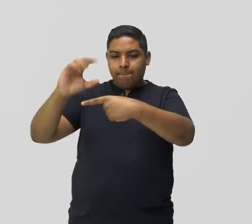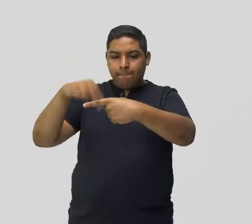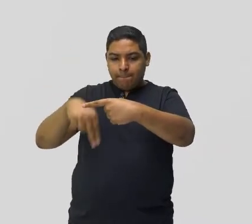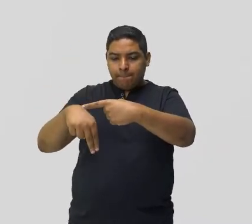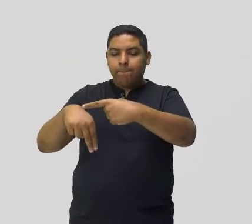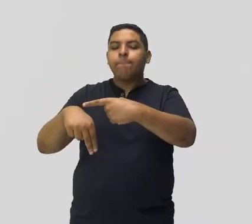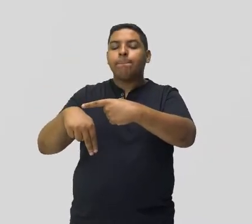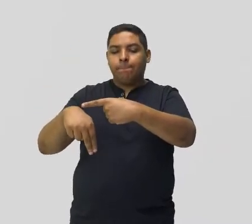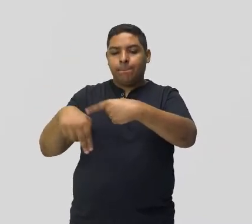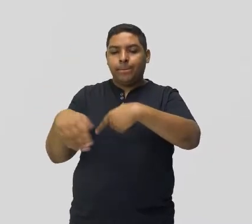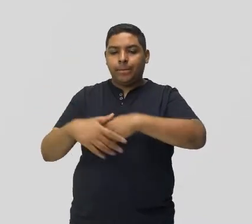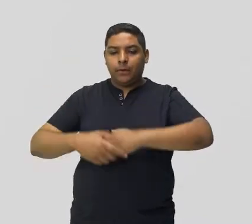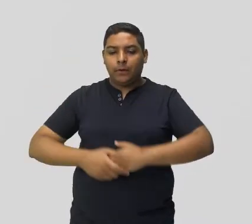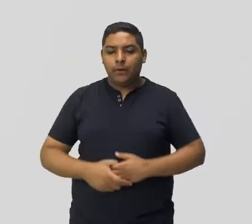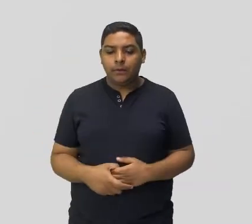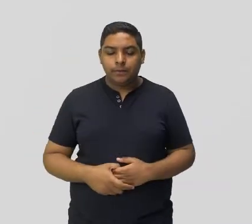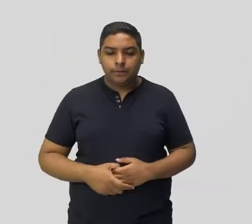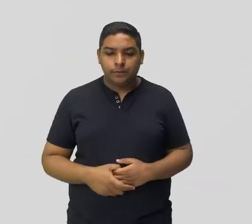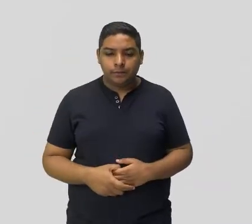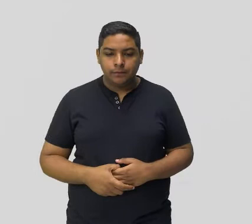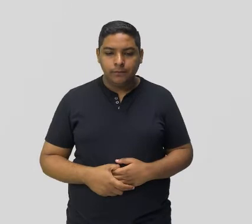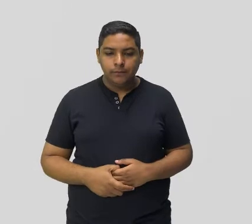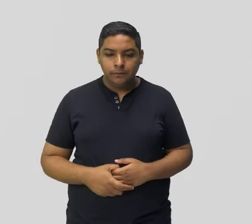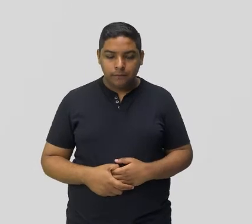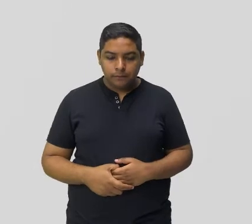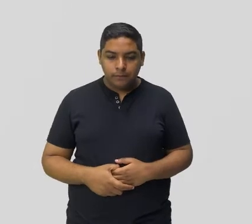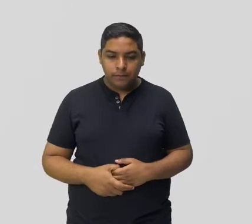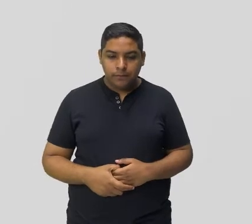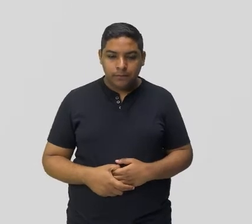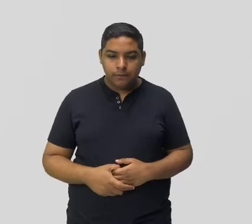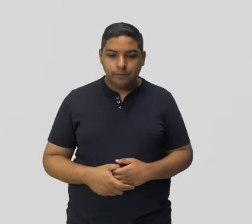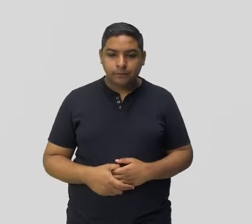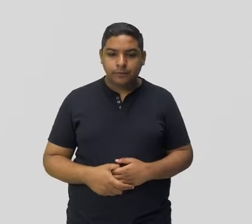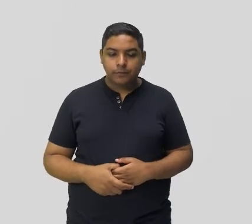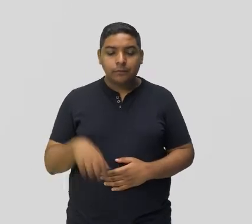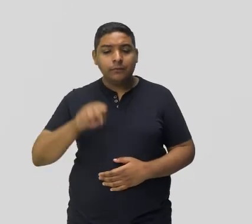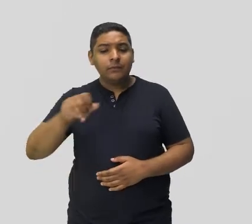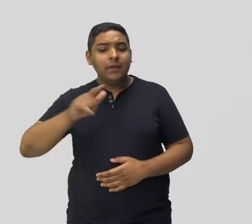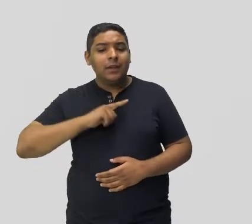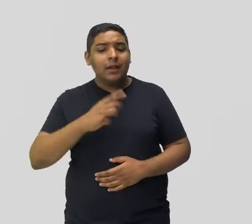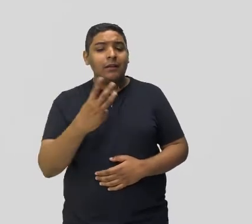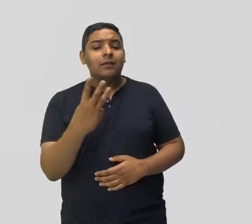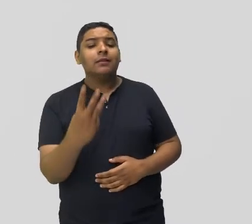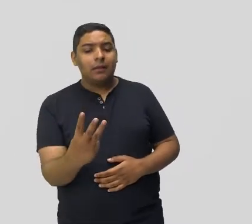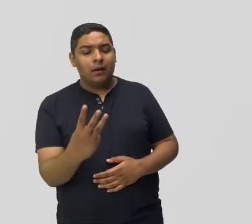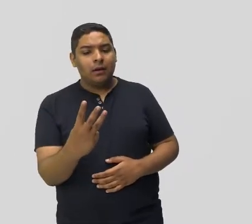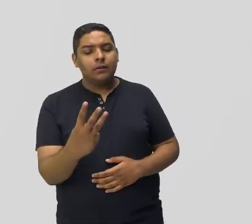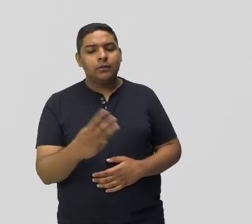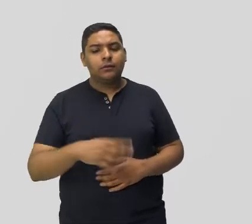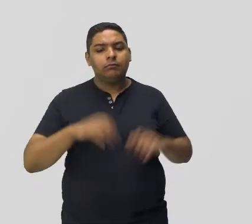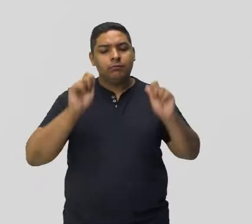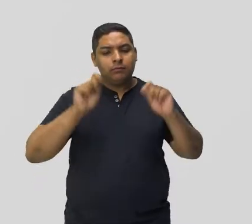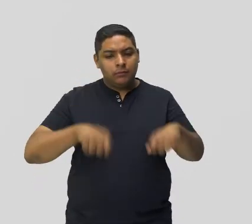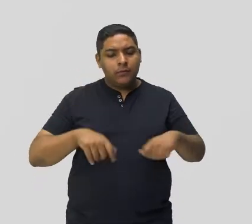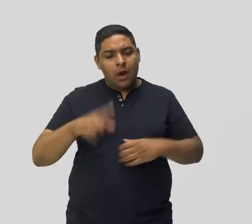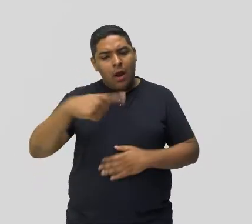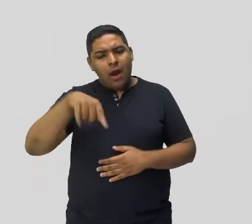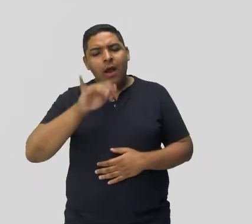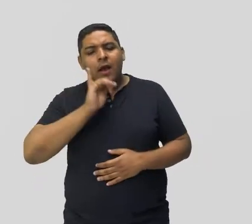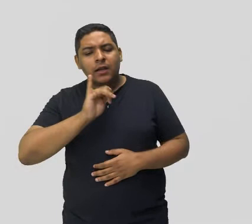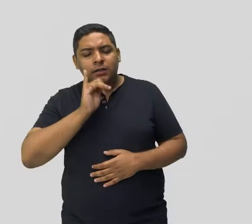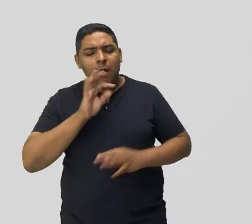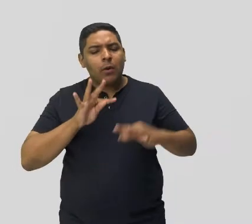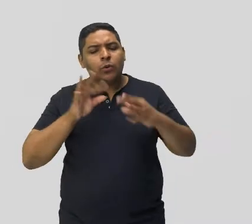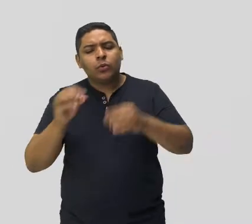sobre N, tá certo? Sobre N é o número de capacitores. Se eu tenho 3 capacitores como nosso exemplo, e todos